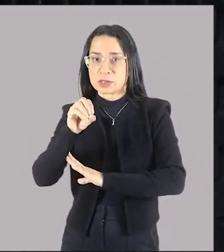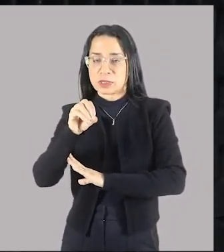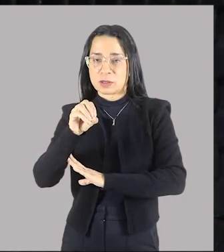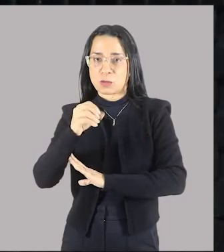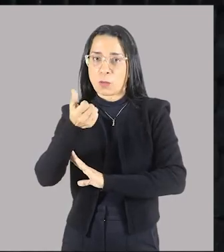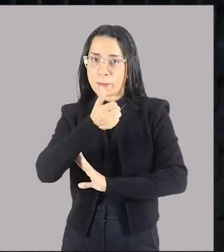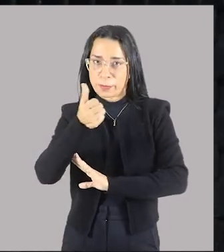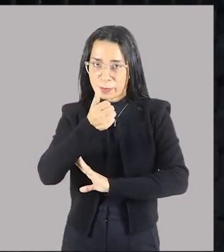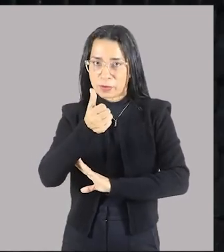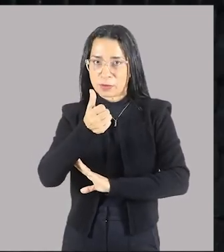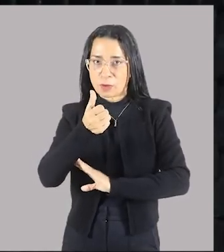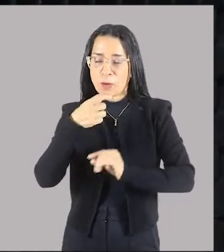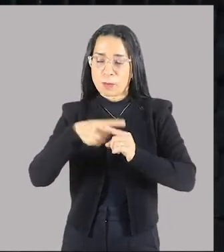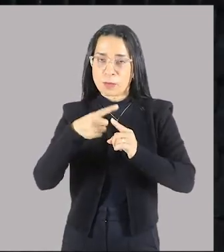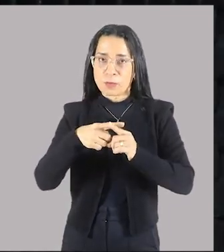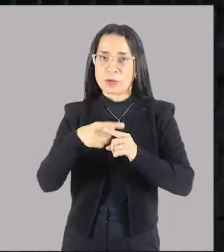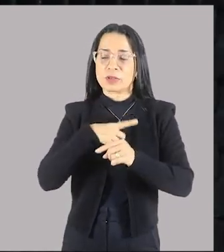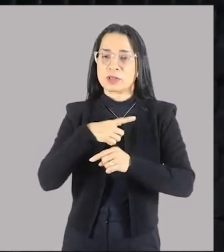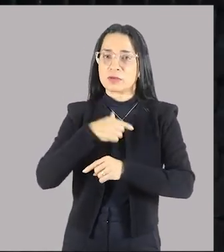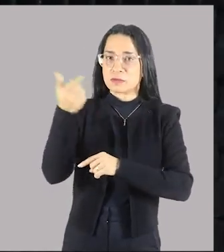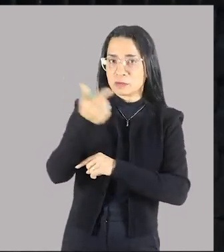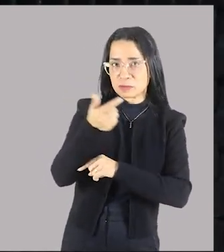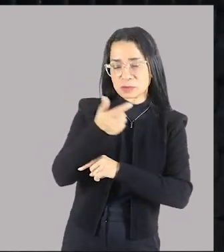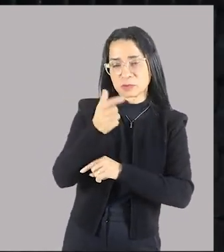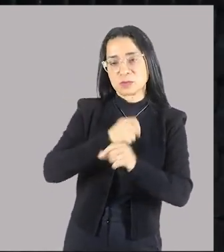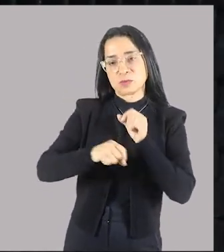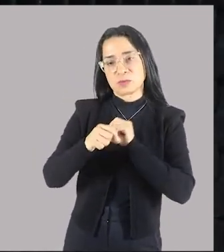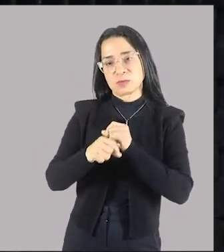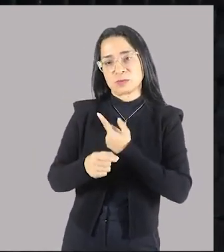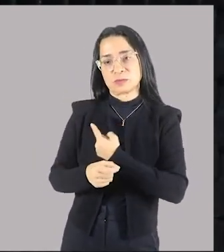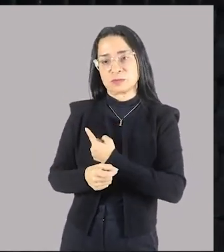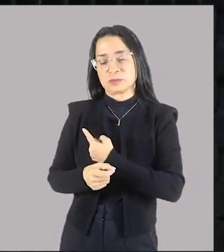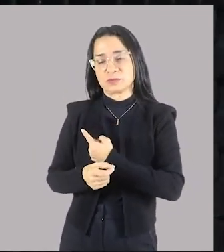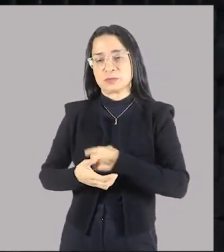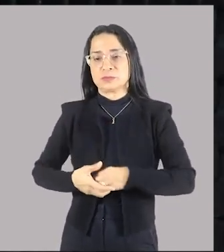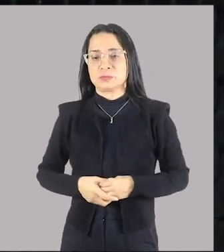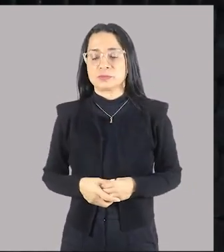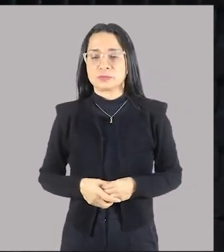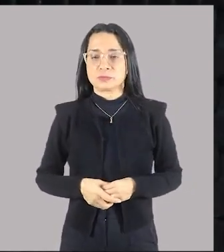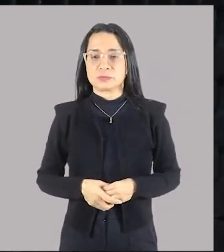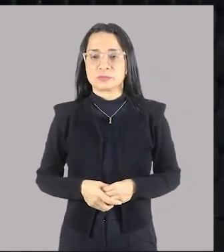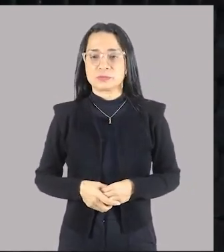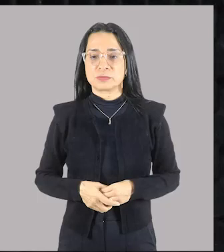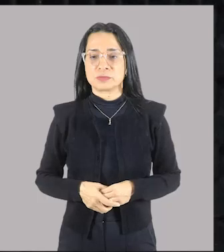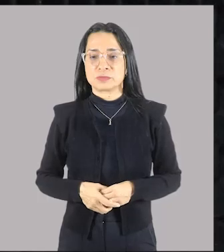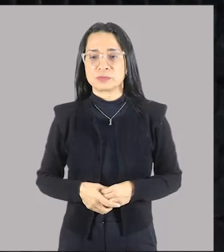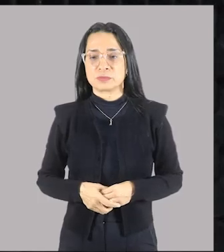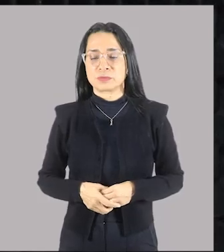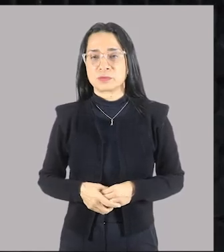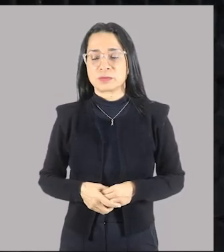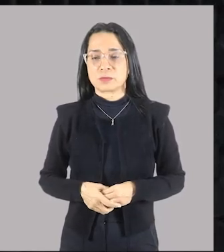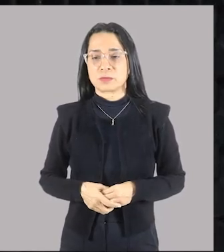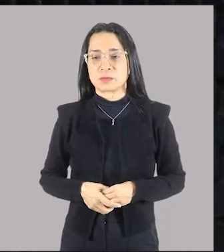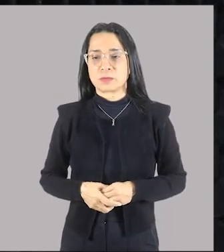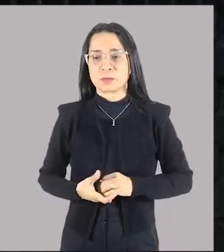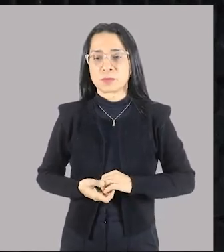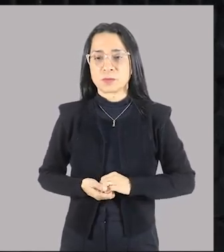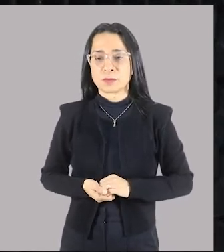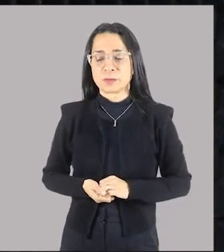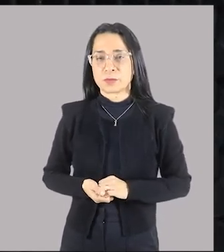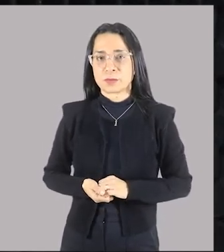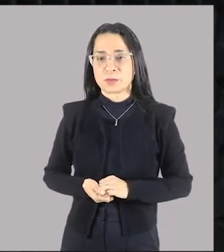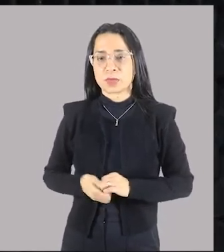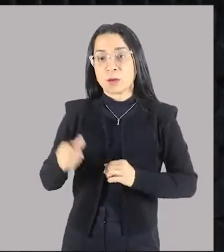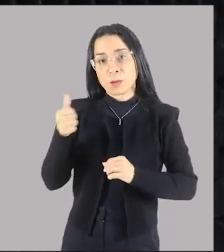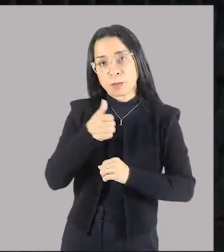1, o Cruzado 2, o Plano Bresser e o Plano Verão, que foram planos econômicos desse governo. E o primeiro Plano Cruzado,